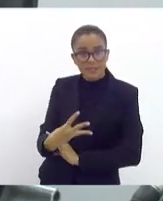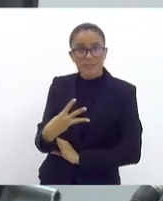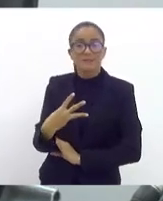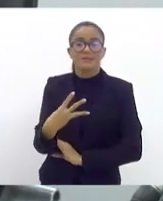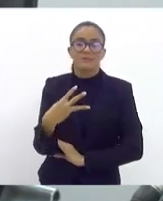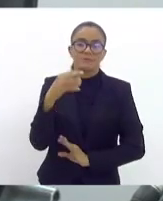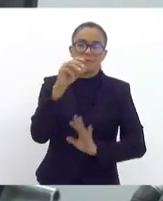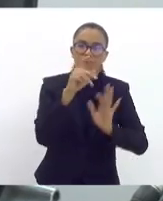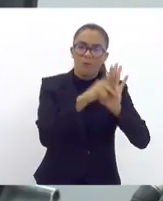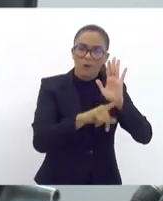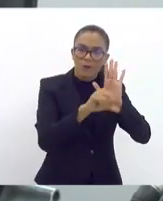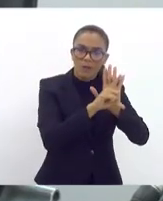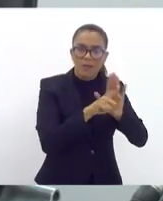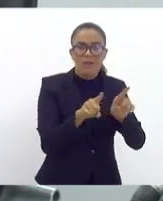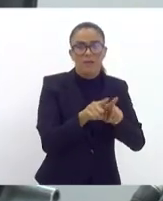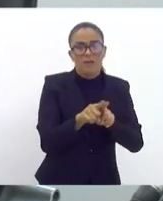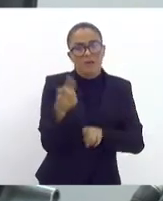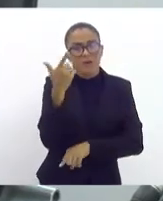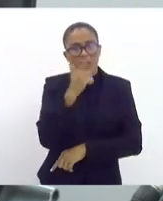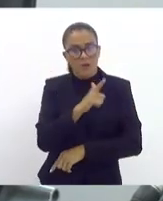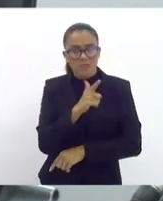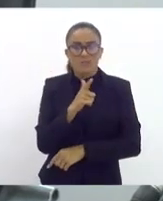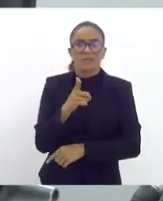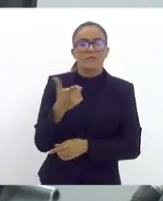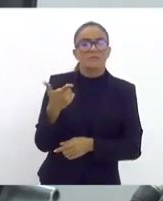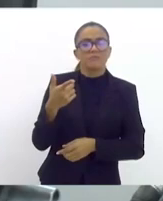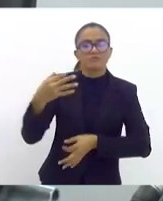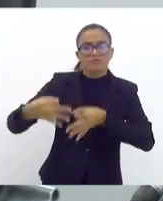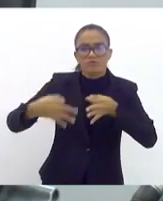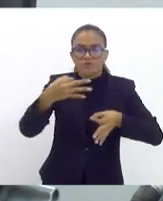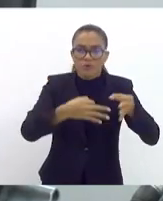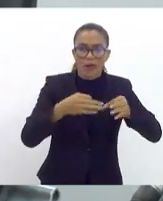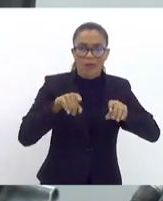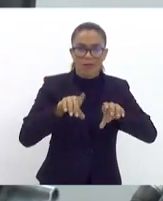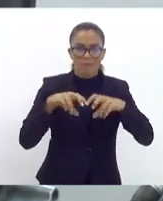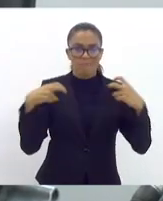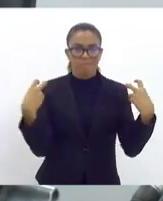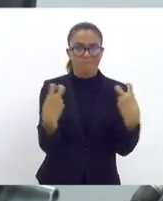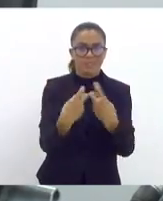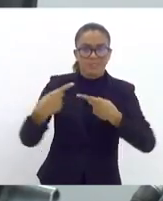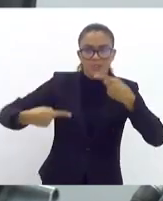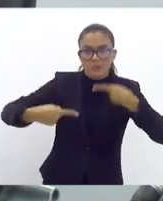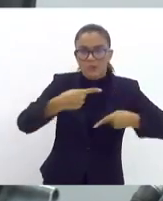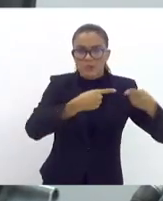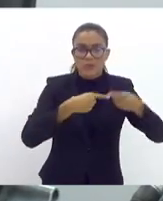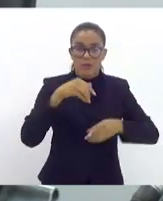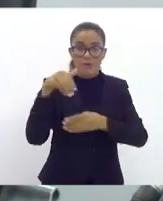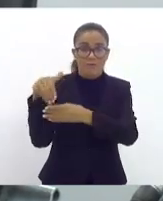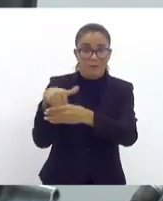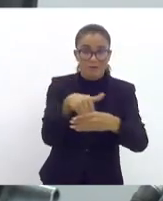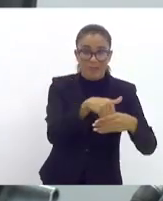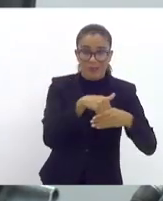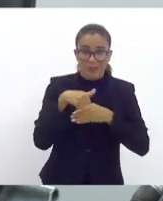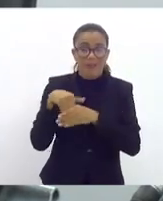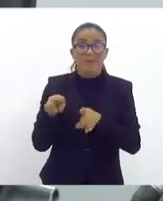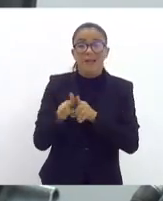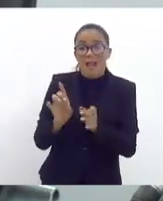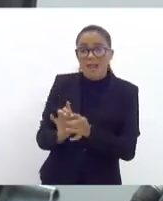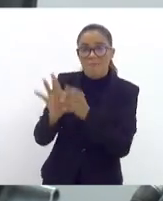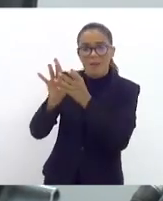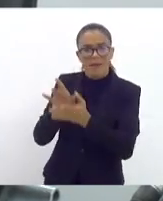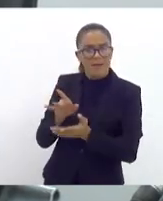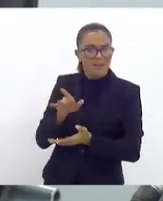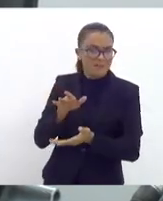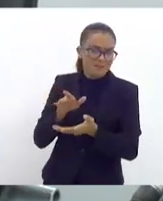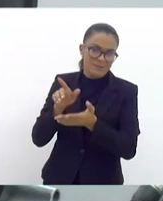Já conseguimos já aqui efetivamente na comissão e já dá aparecer e votar liberando esses